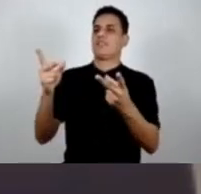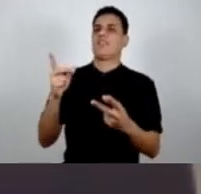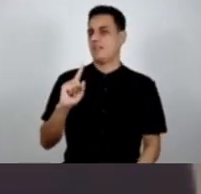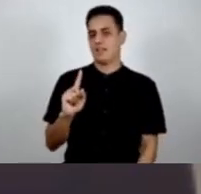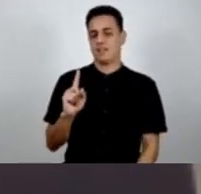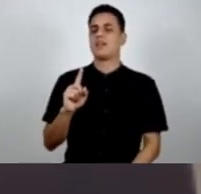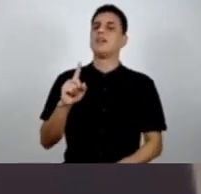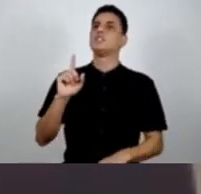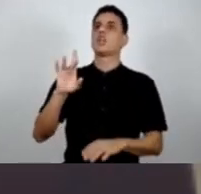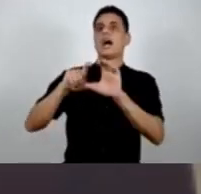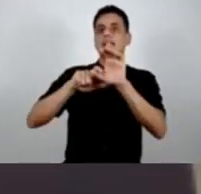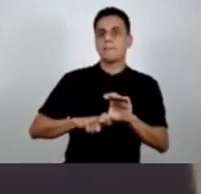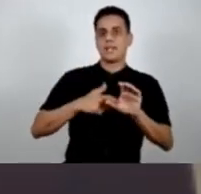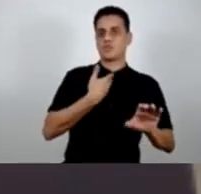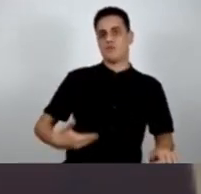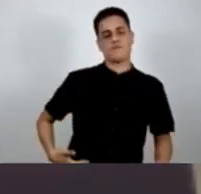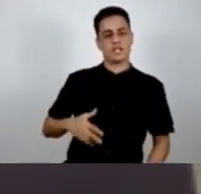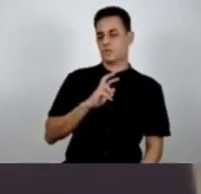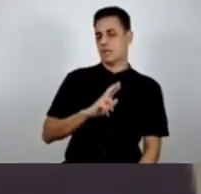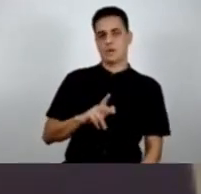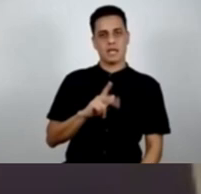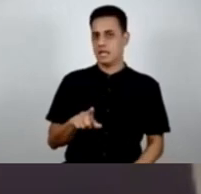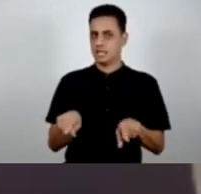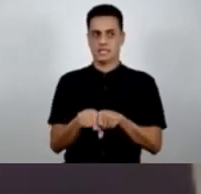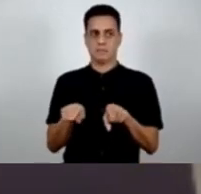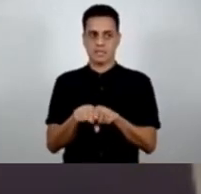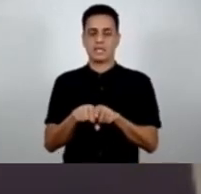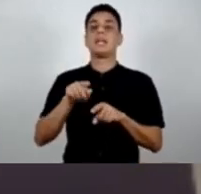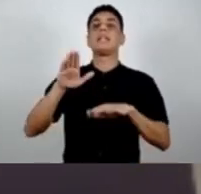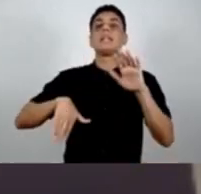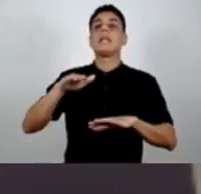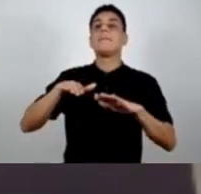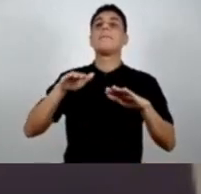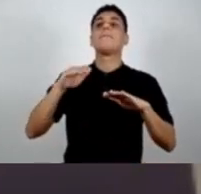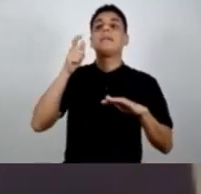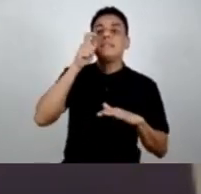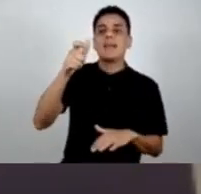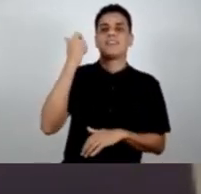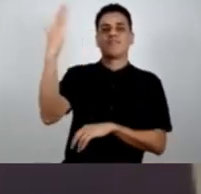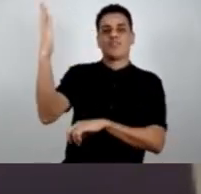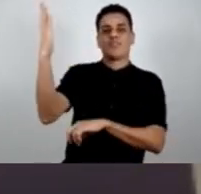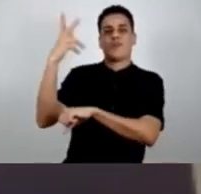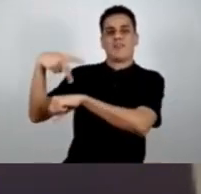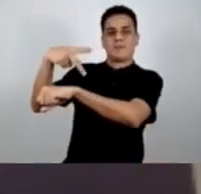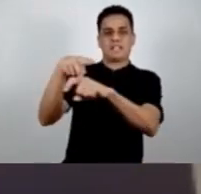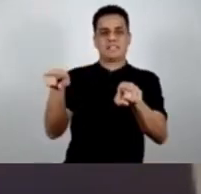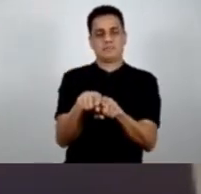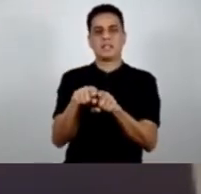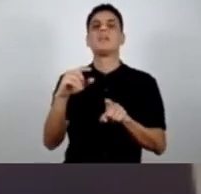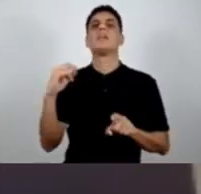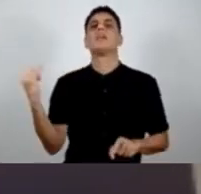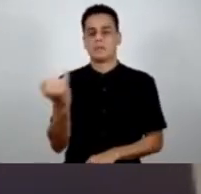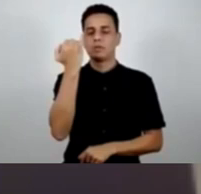governos fazem, mas tem, muitas vezes, ou do que os estrangeiros fazem, é muito interessante olhar como a imagem do Brasil